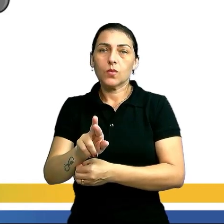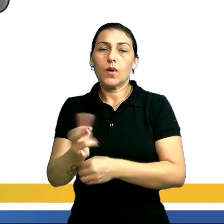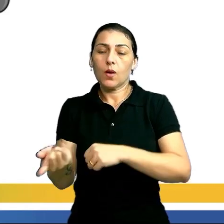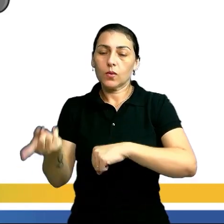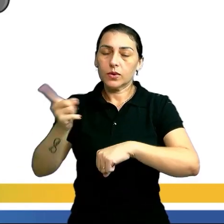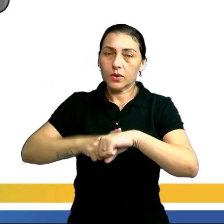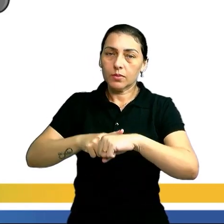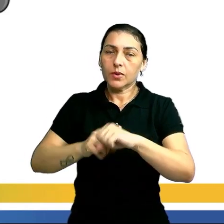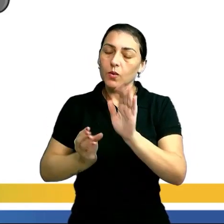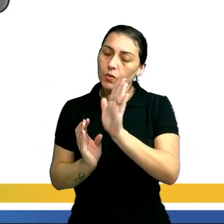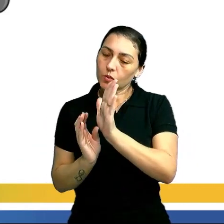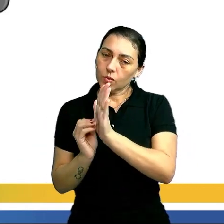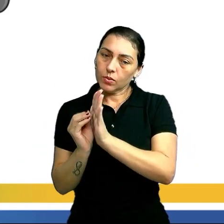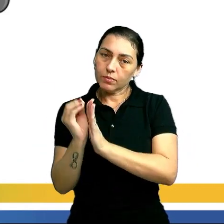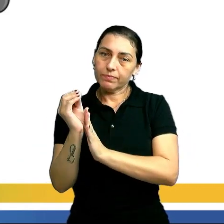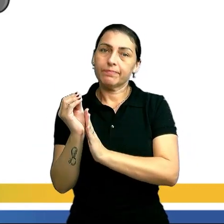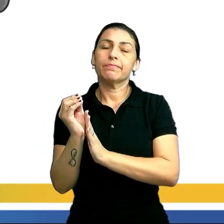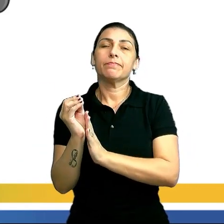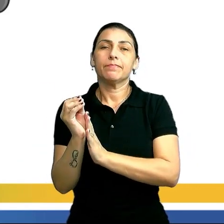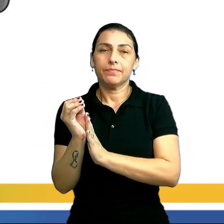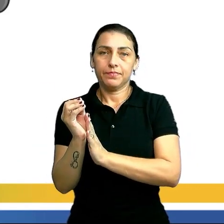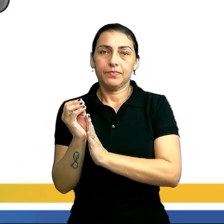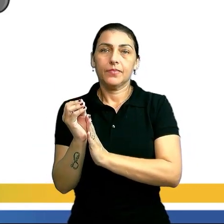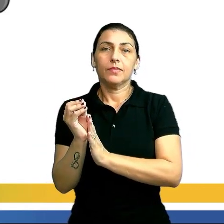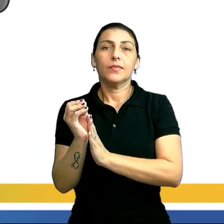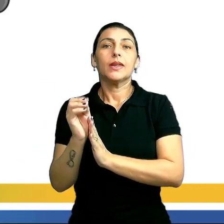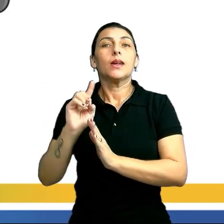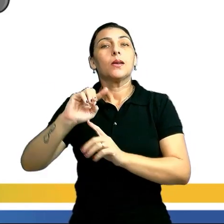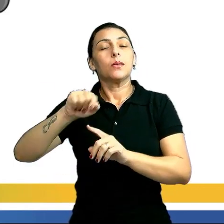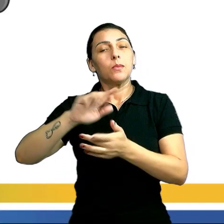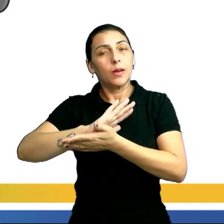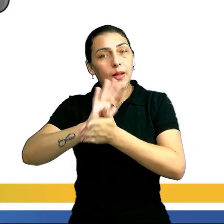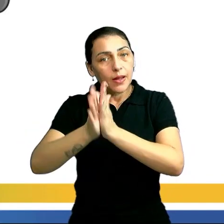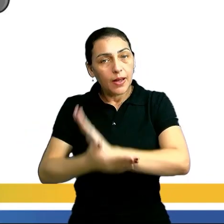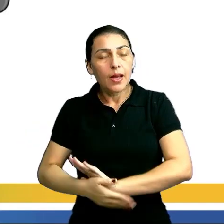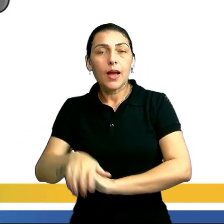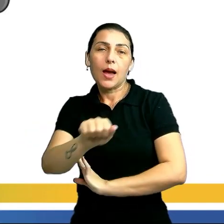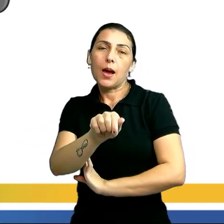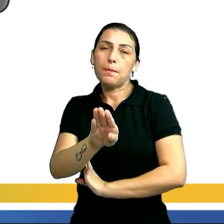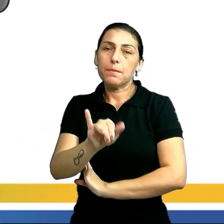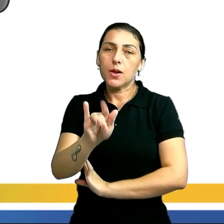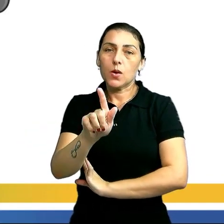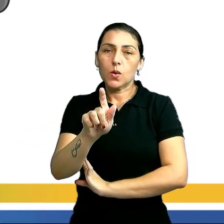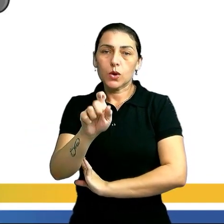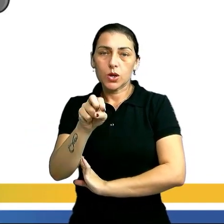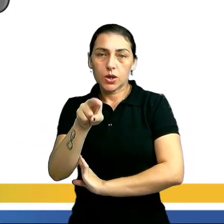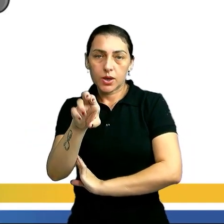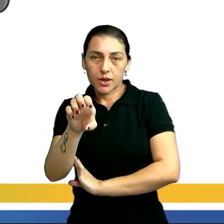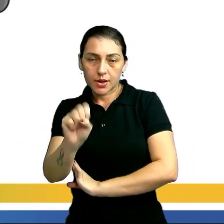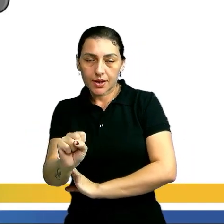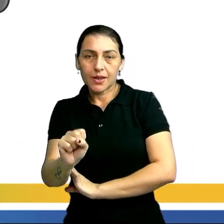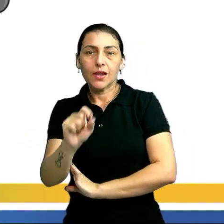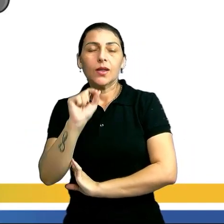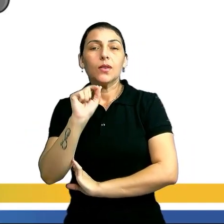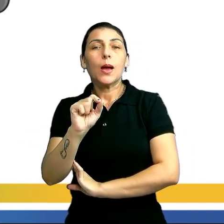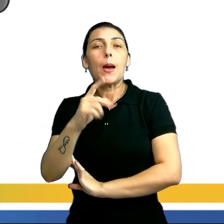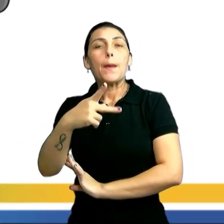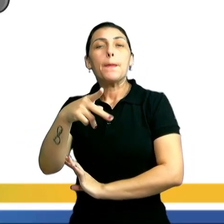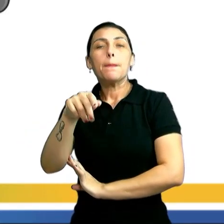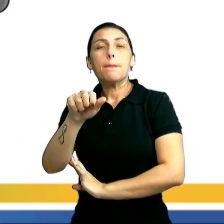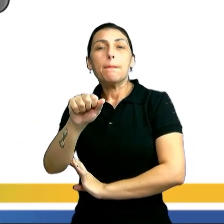com micróbios. Bom, posteriormente, para derrubar a biogênese totalmente, veio